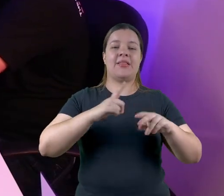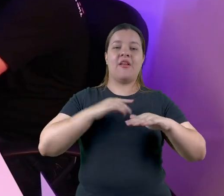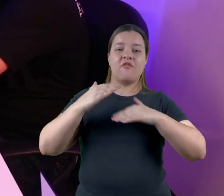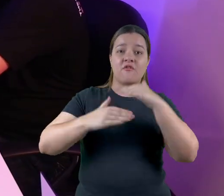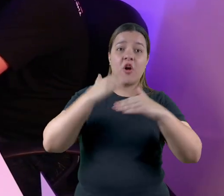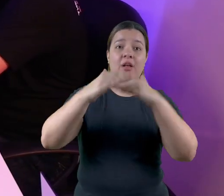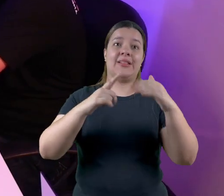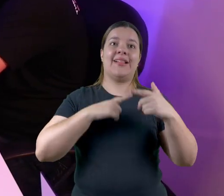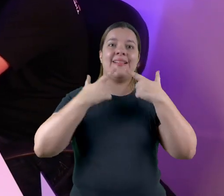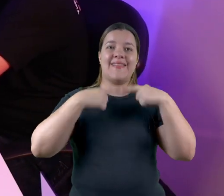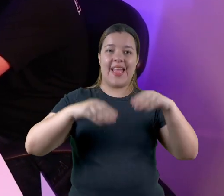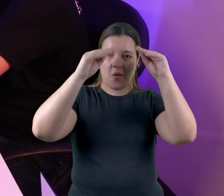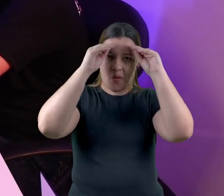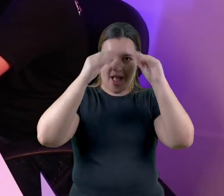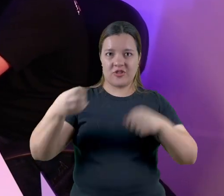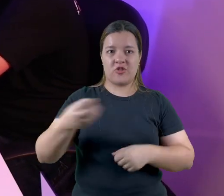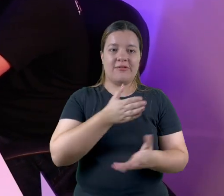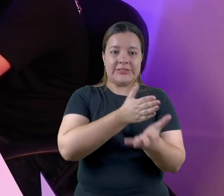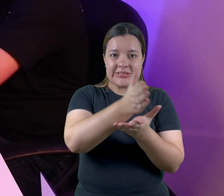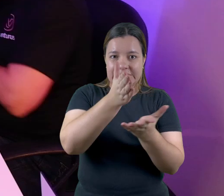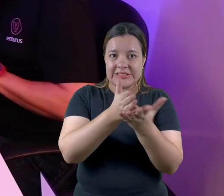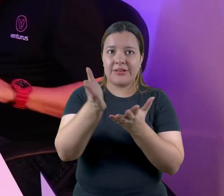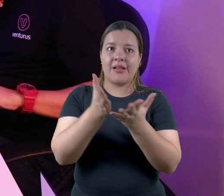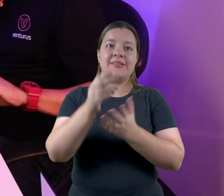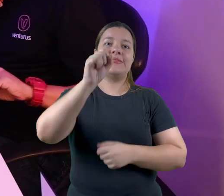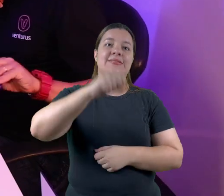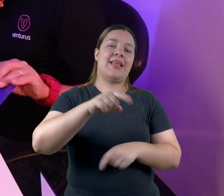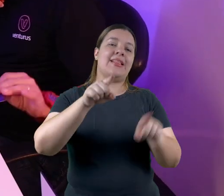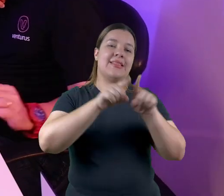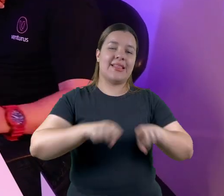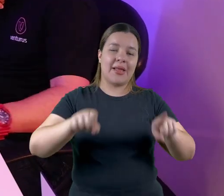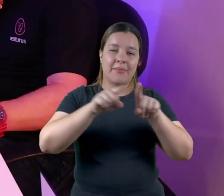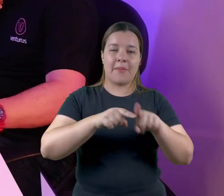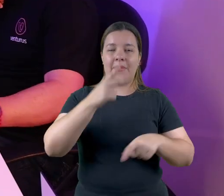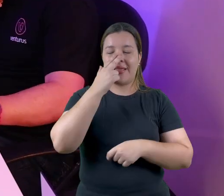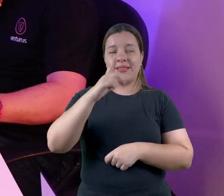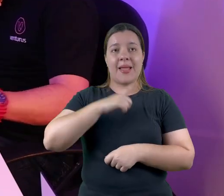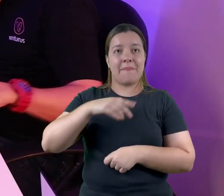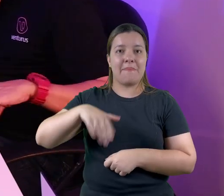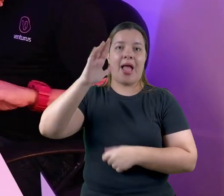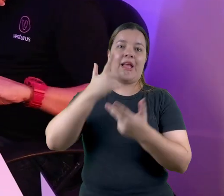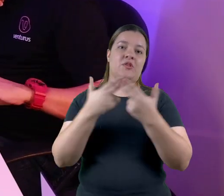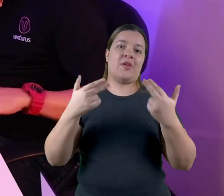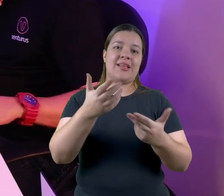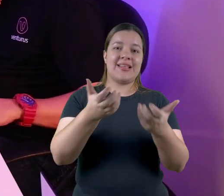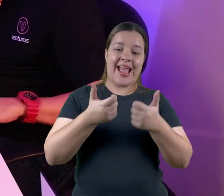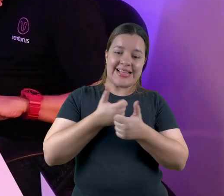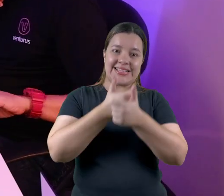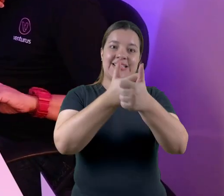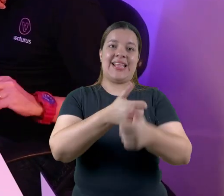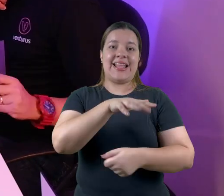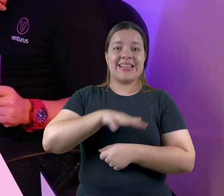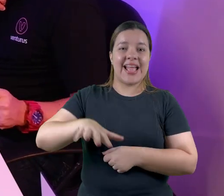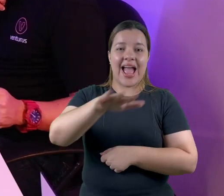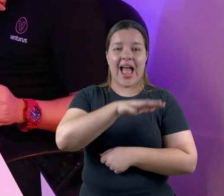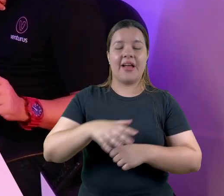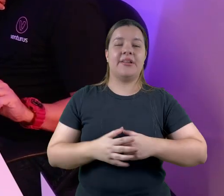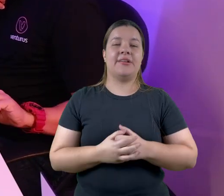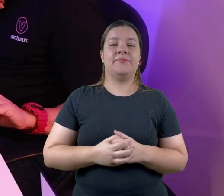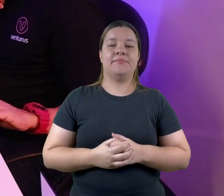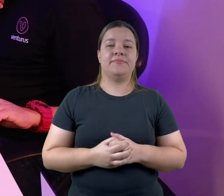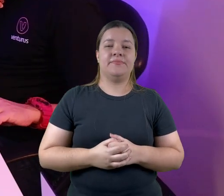evolução né de linguagem mais coisas para você é seguir É verdade cada áre